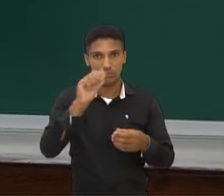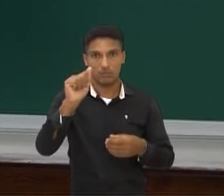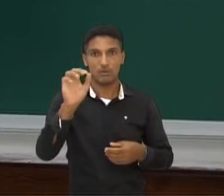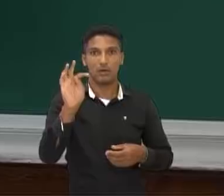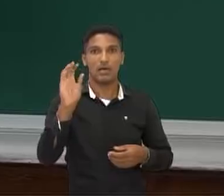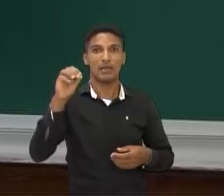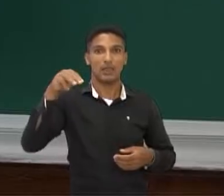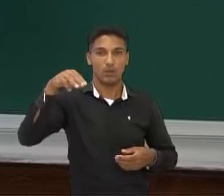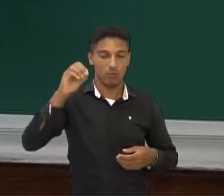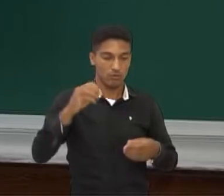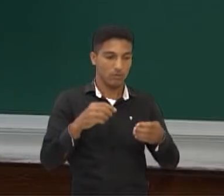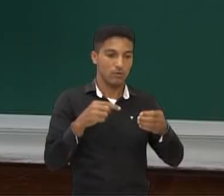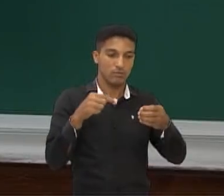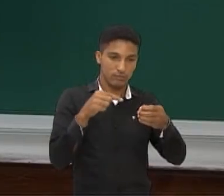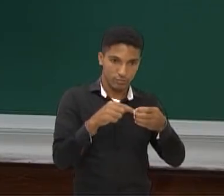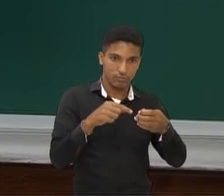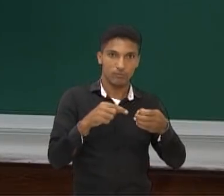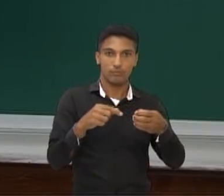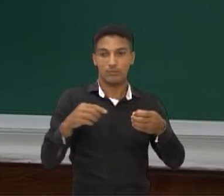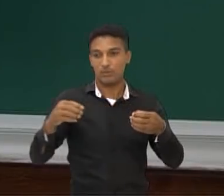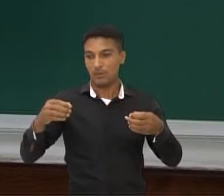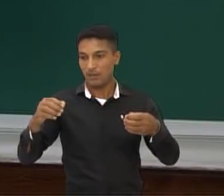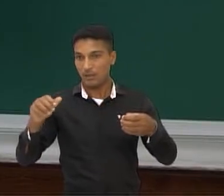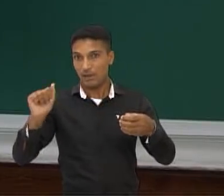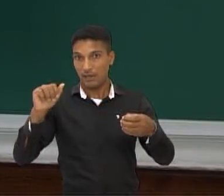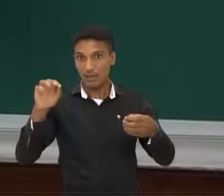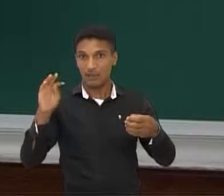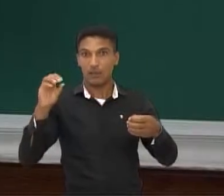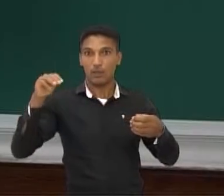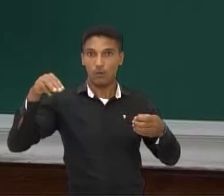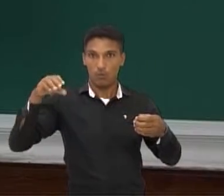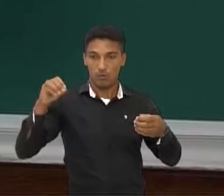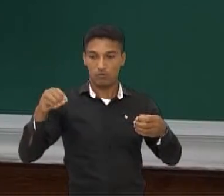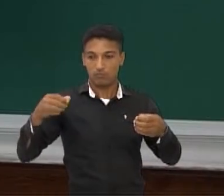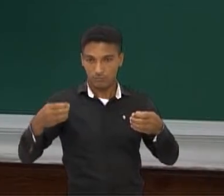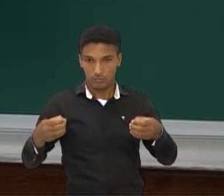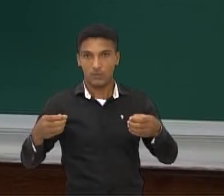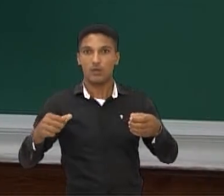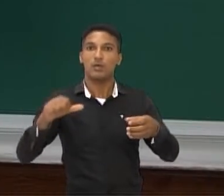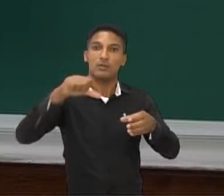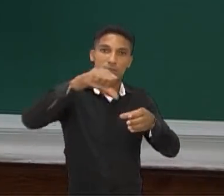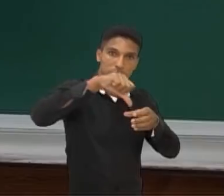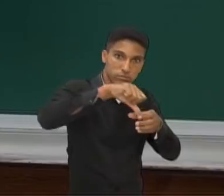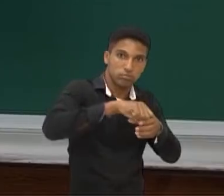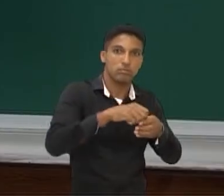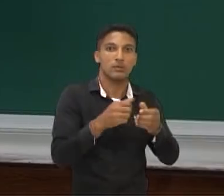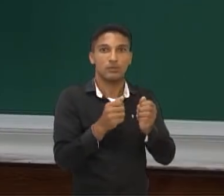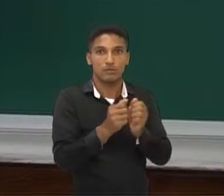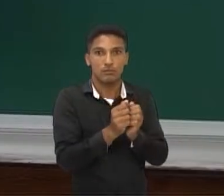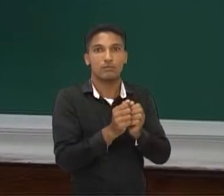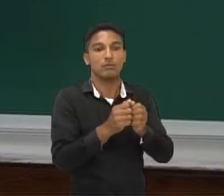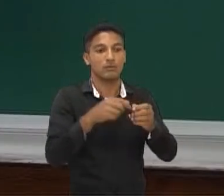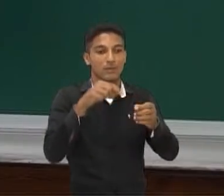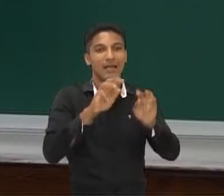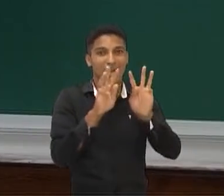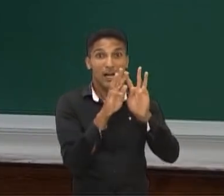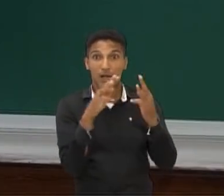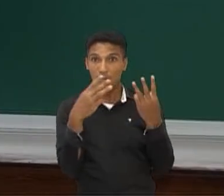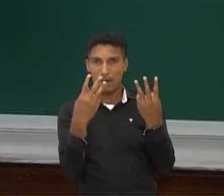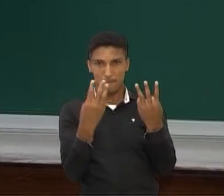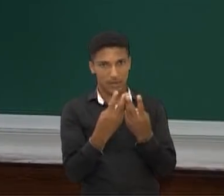e junto para formar uma substância, a massa dessa substância ela vai ter que ter massa igual à dos